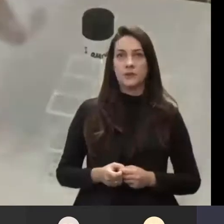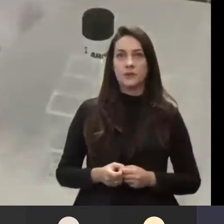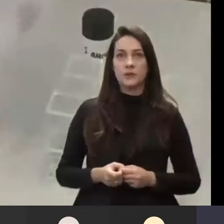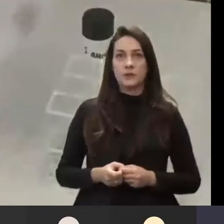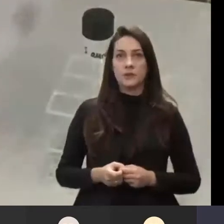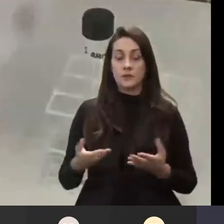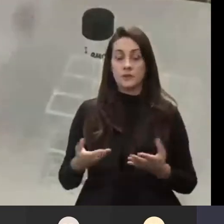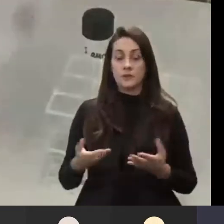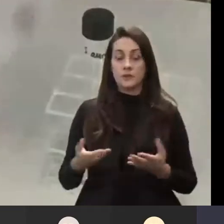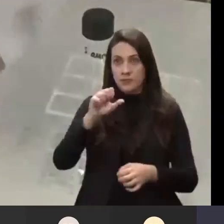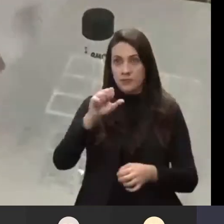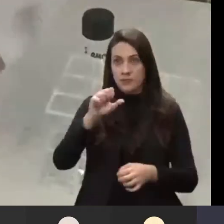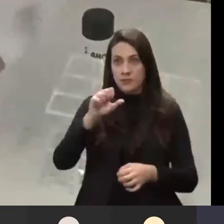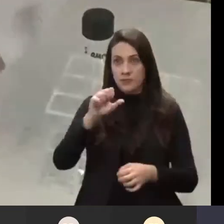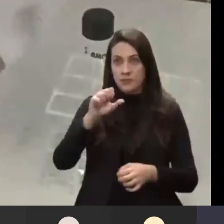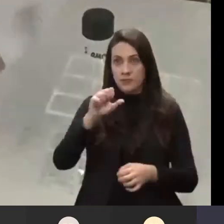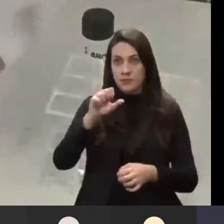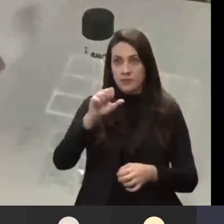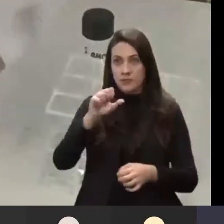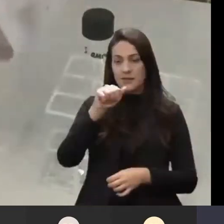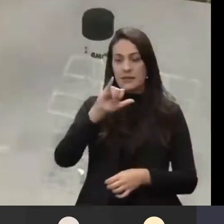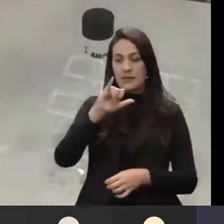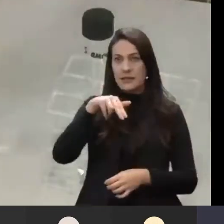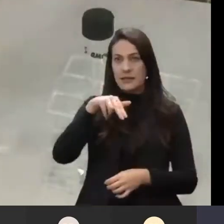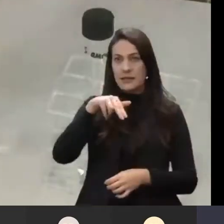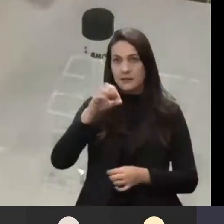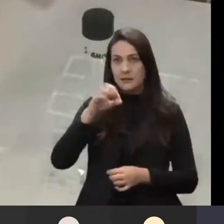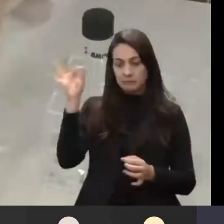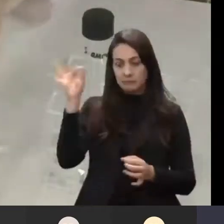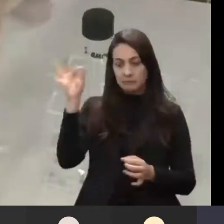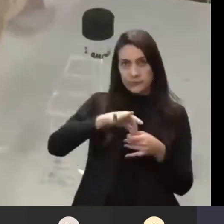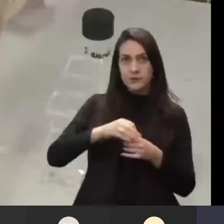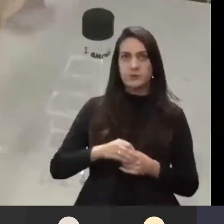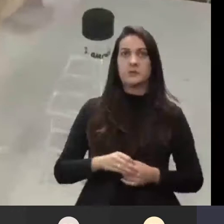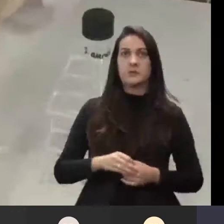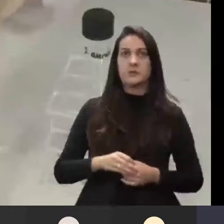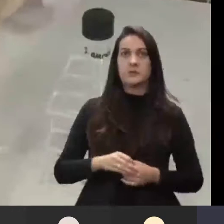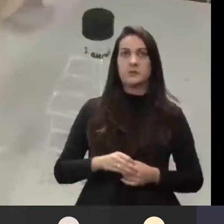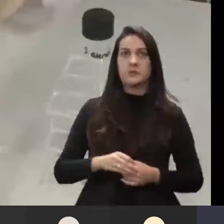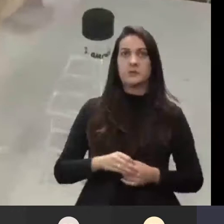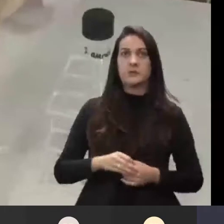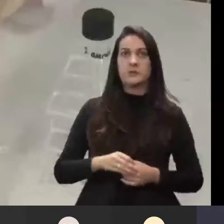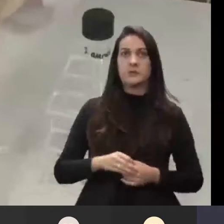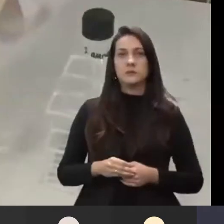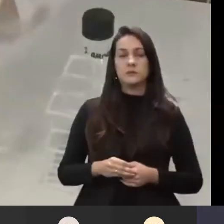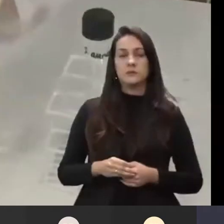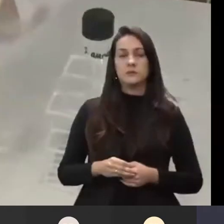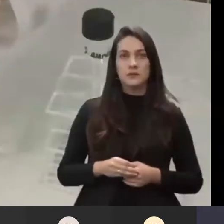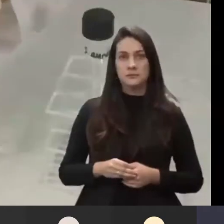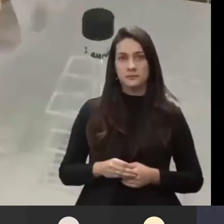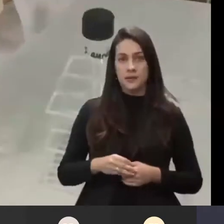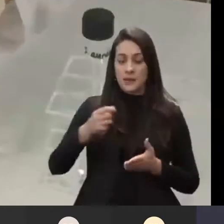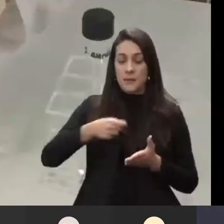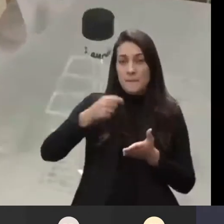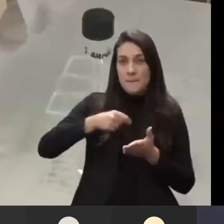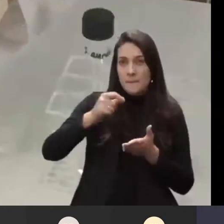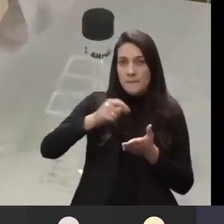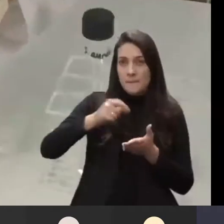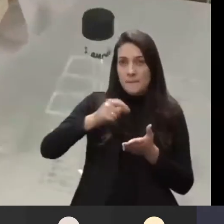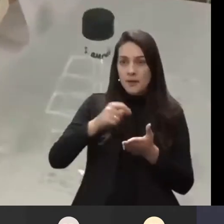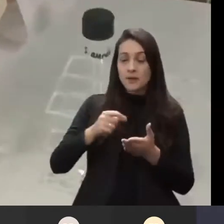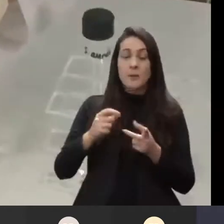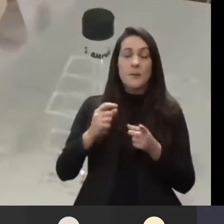salina. E aí vai fazendo batidinhas para que você consiga homogeneizar essa célula